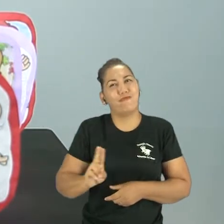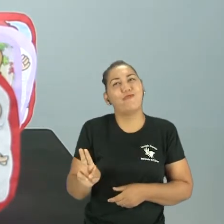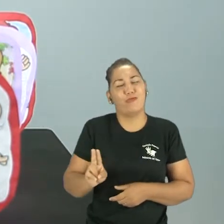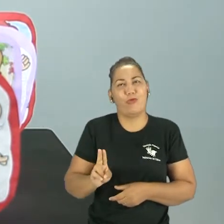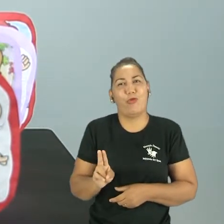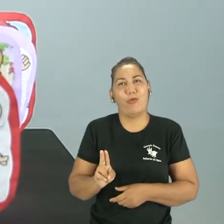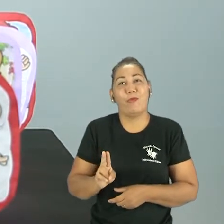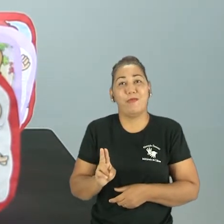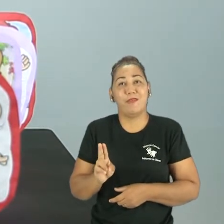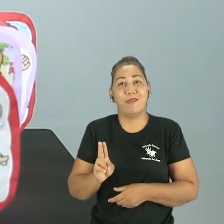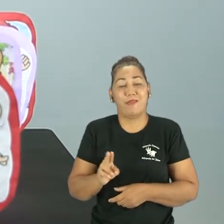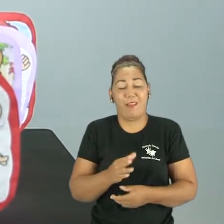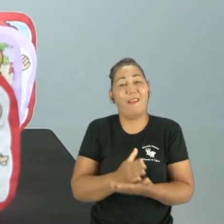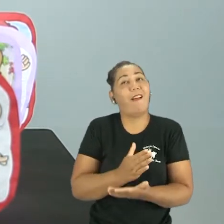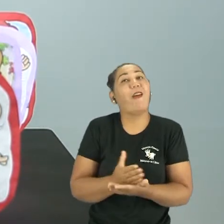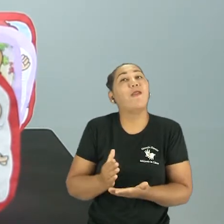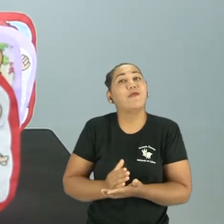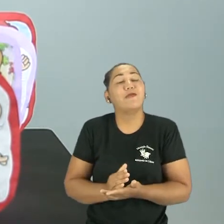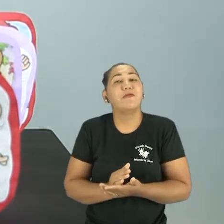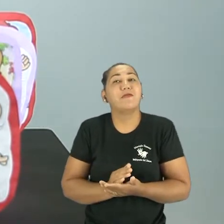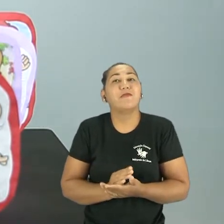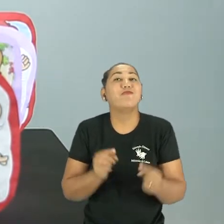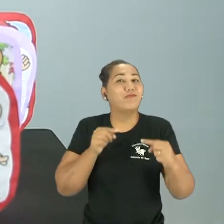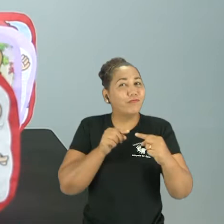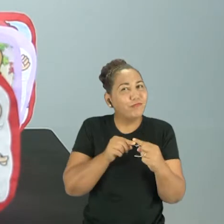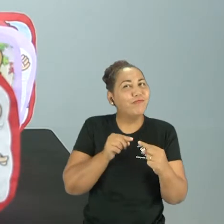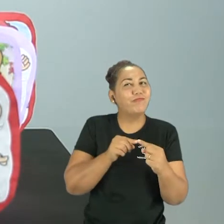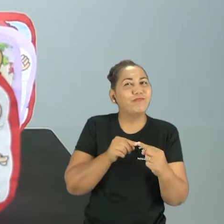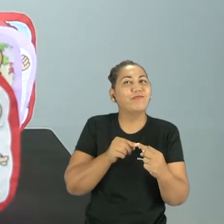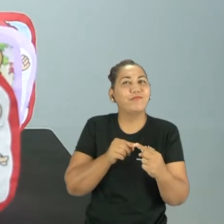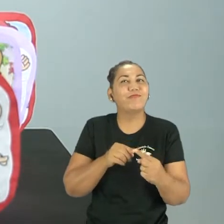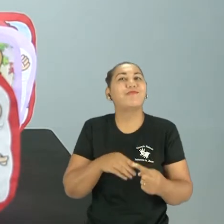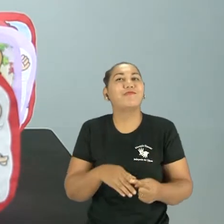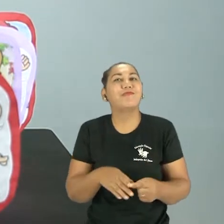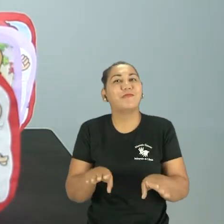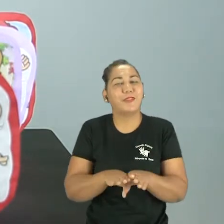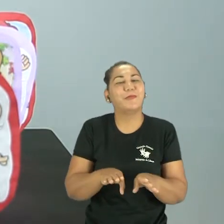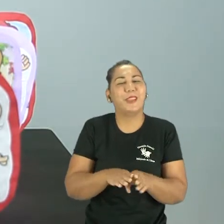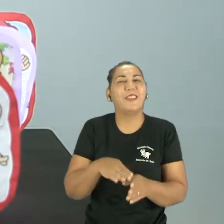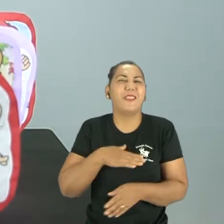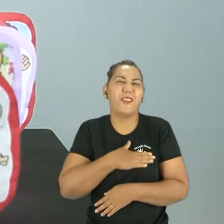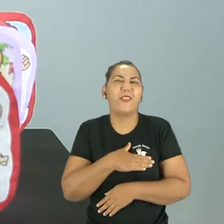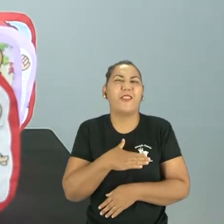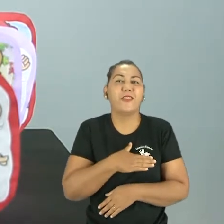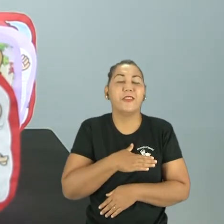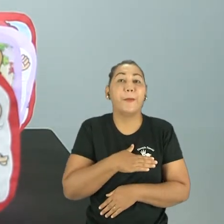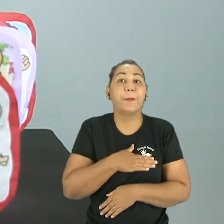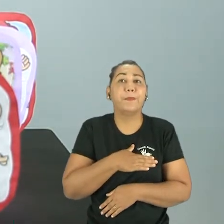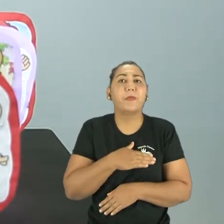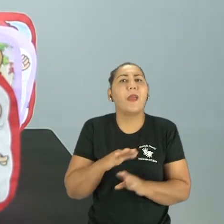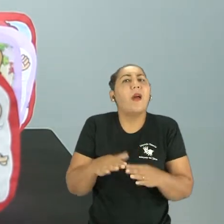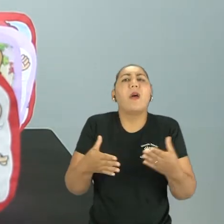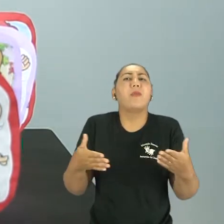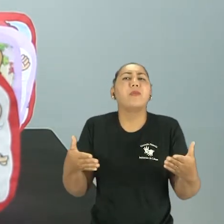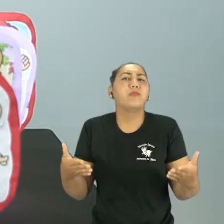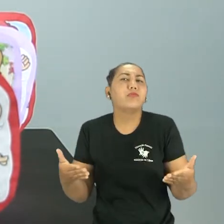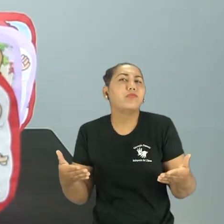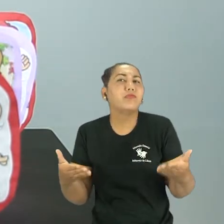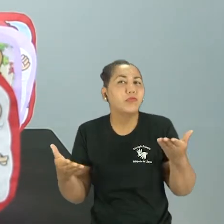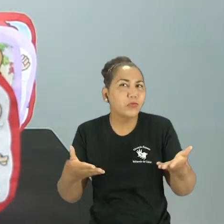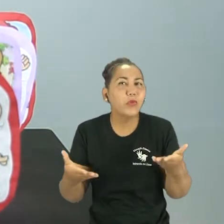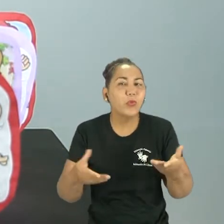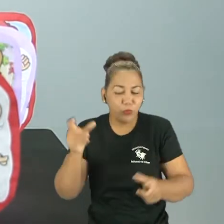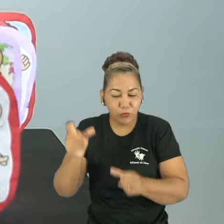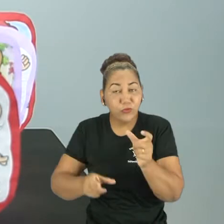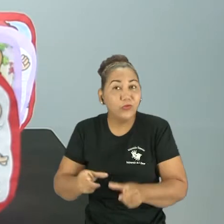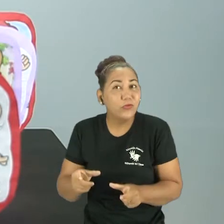se identifica bastante. Qual será a aula que nós vamos ter hoje, hein? Pensa aí. São personagens